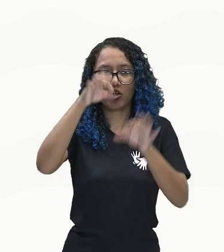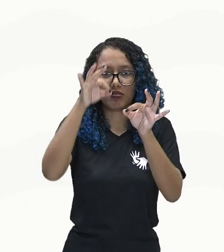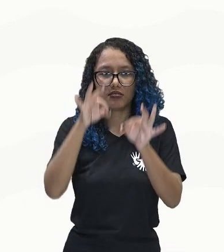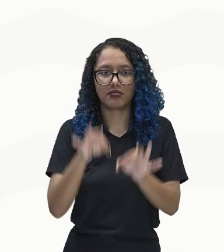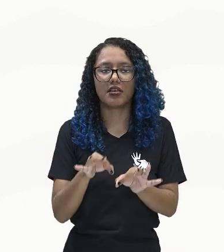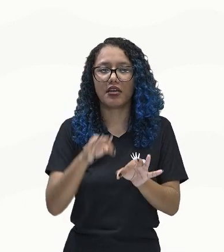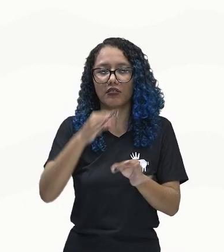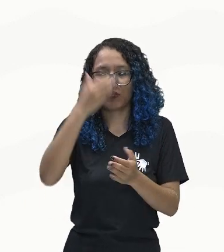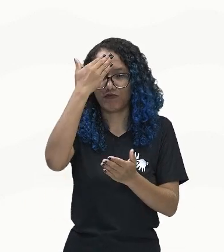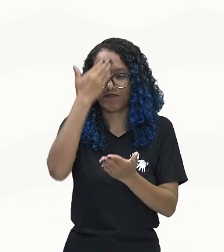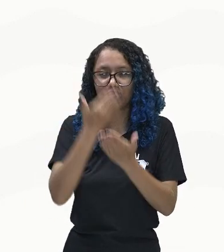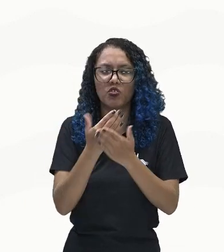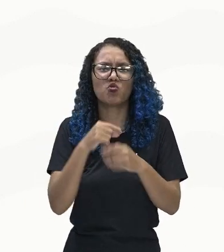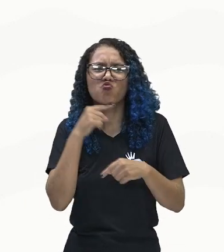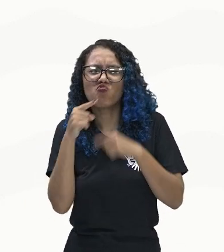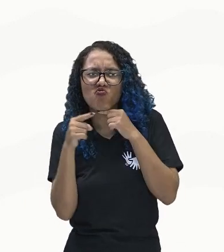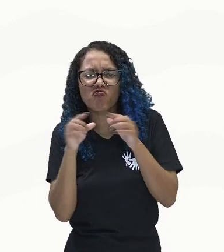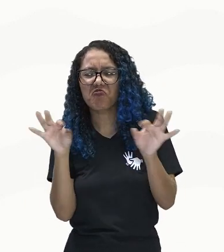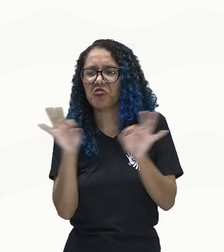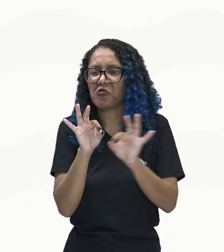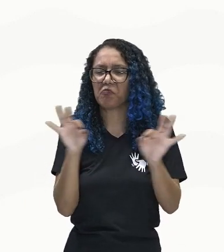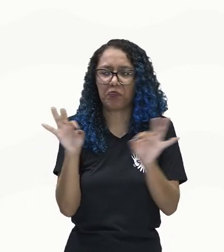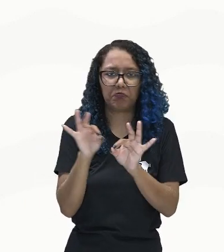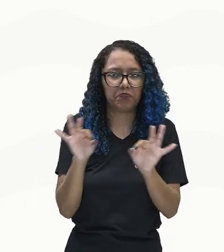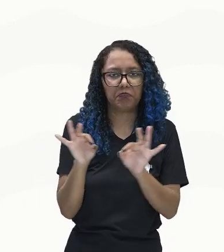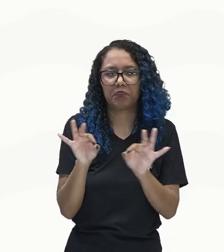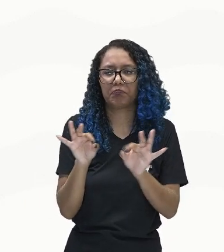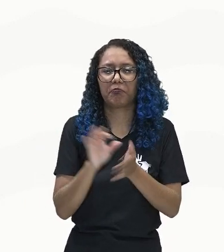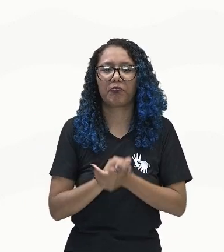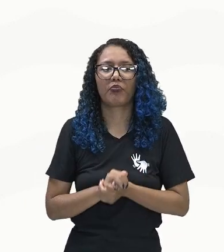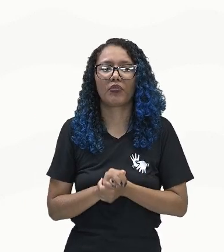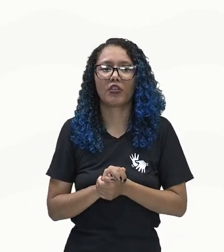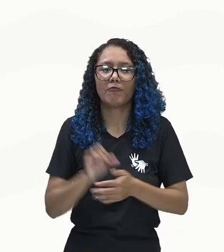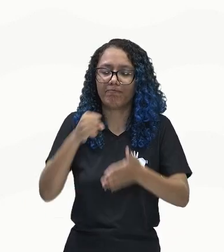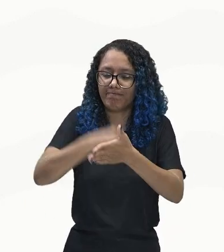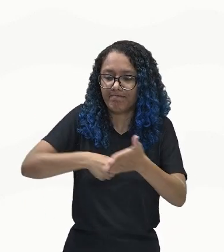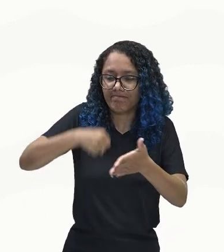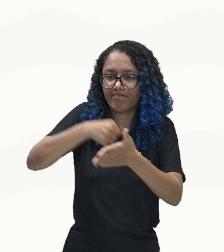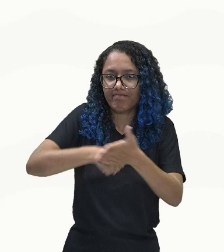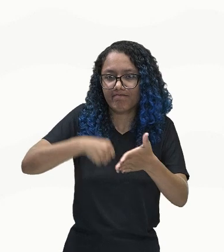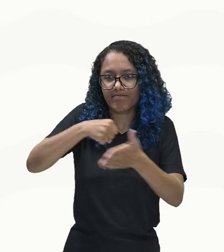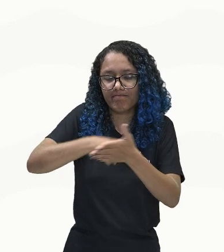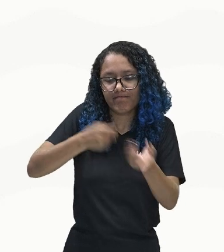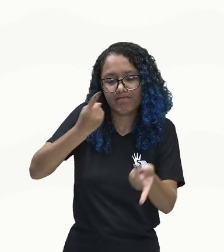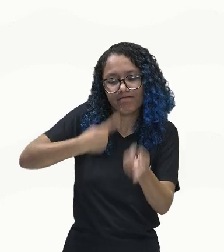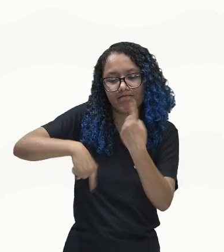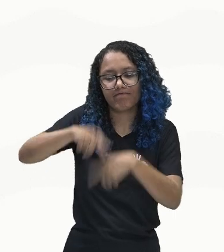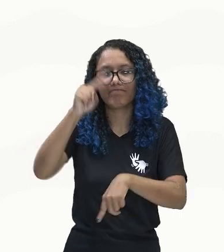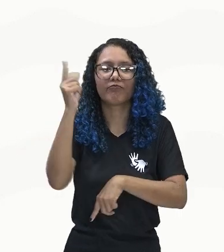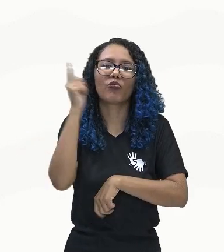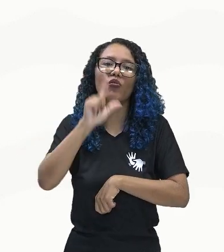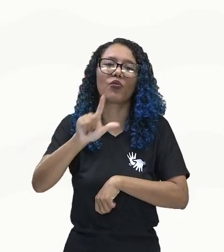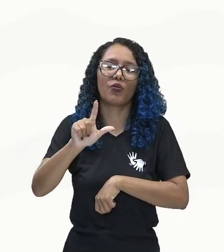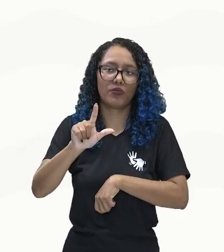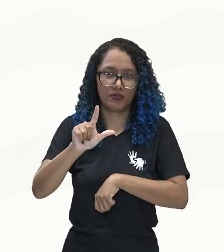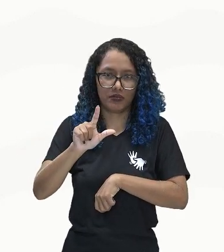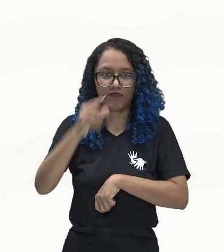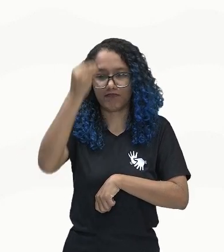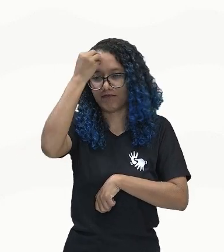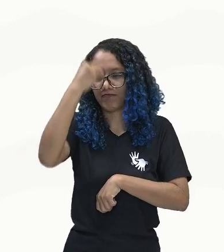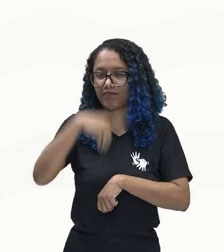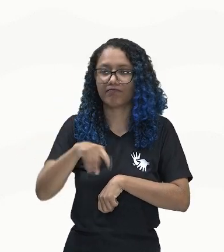confiança, não fica na dúvida. Persistir até encontrar o sucesso. Não